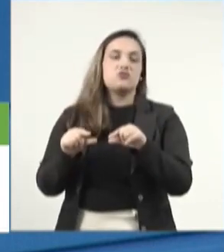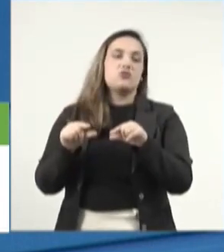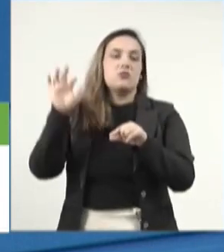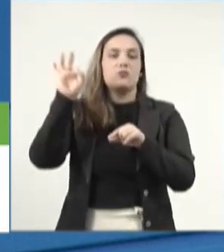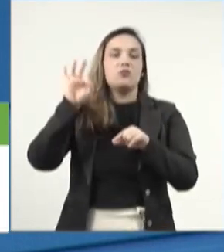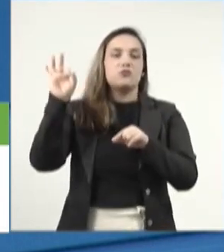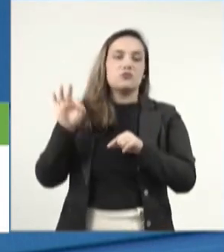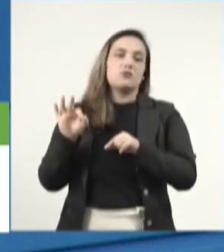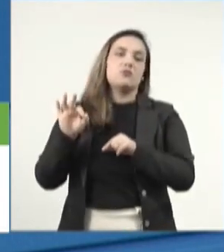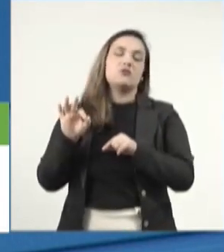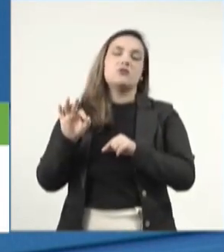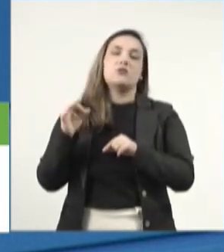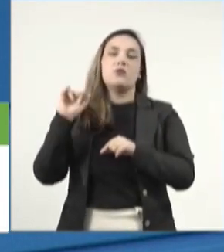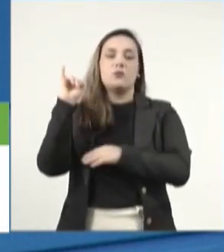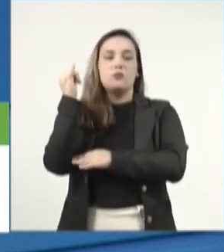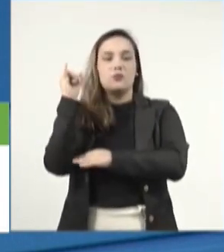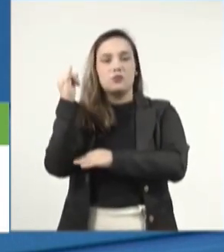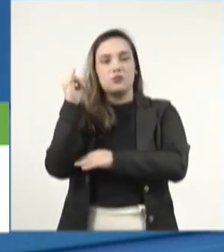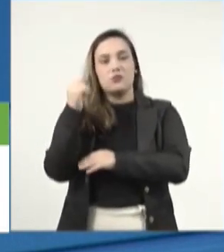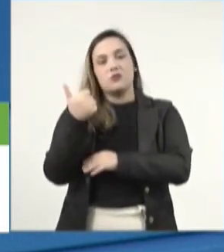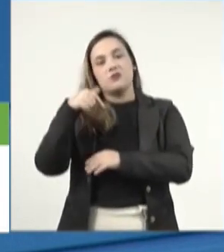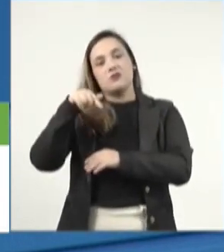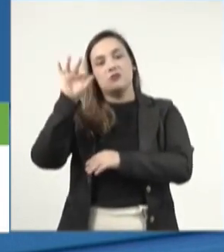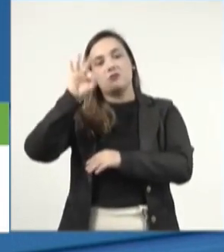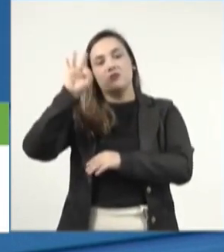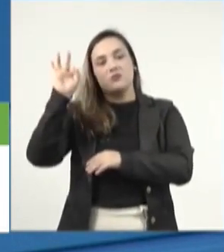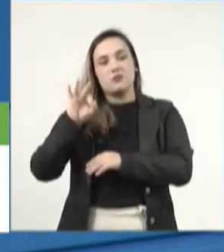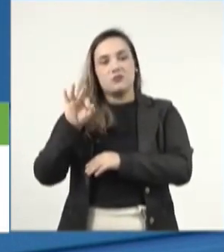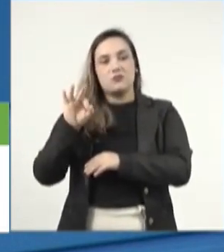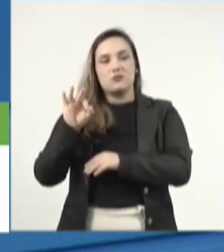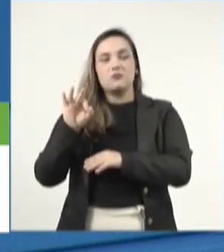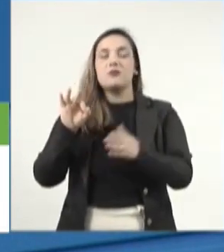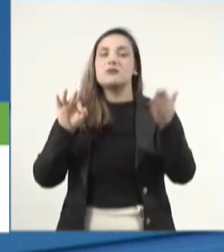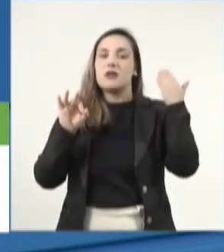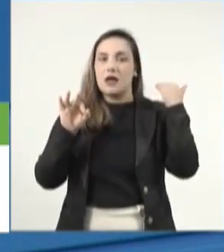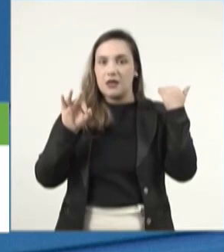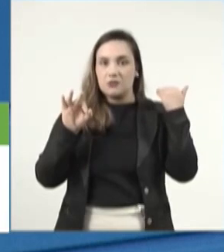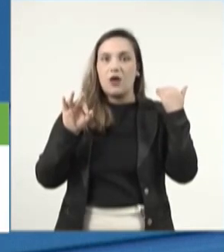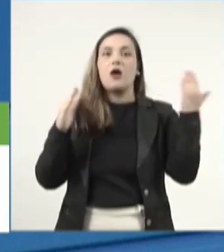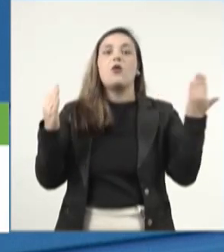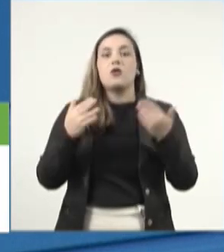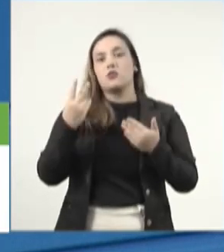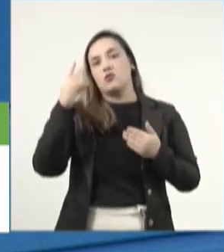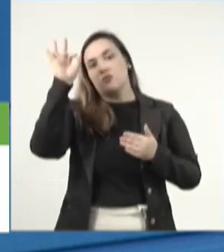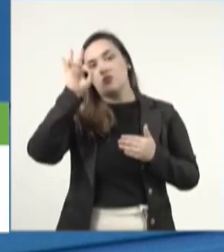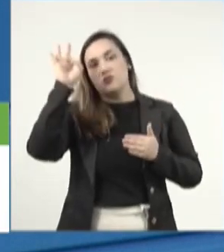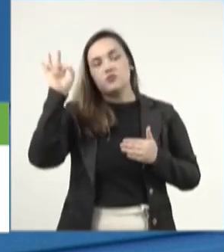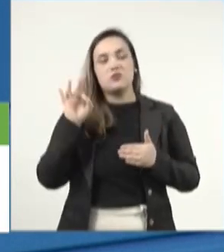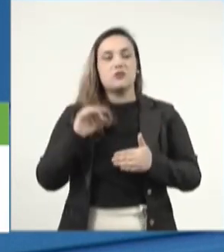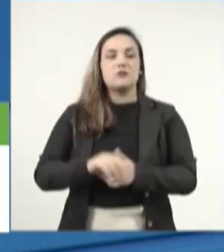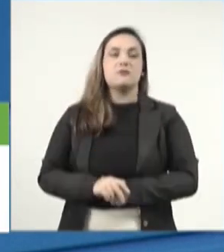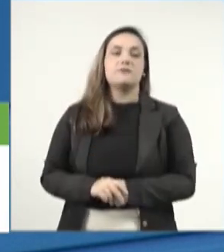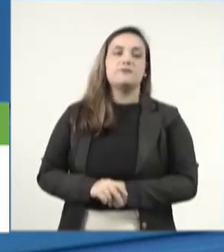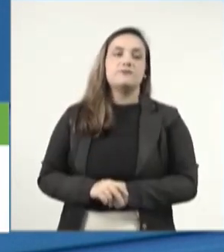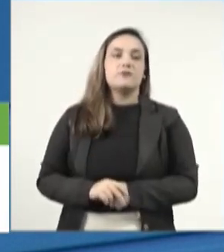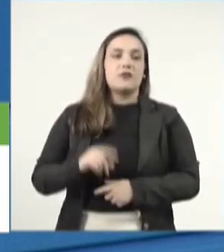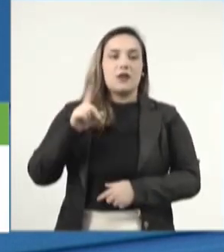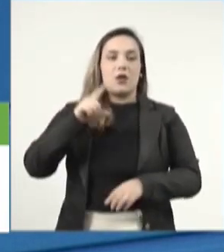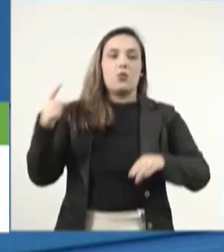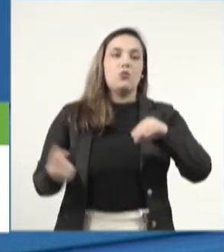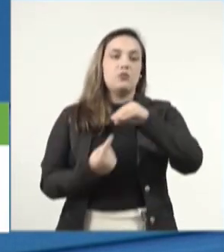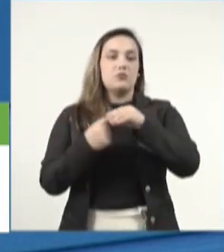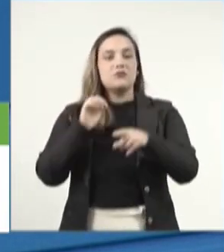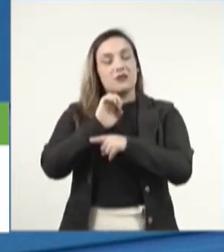de 17%, Márcio Fernandes, para 2%. E aí é o único estado